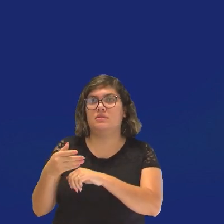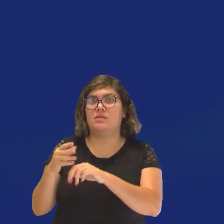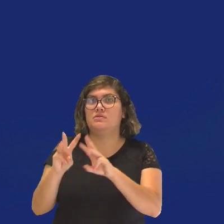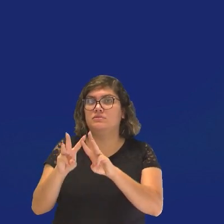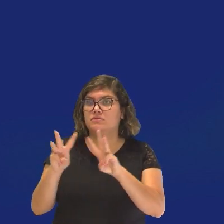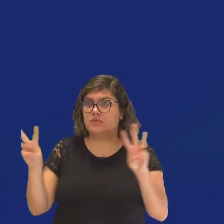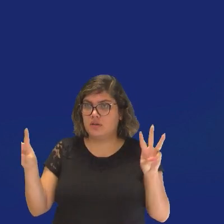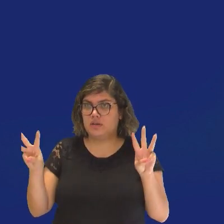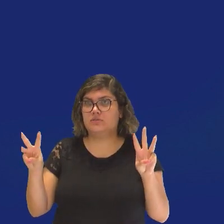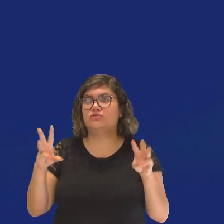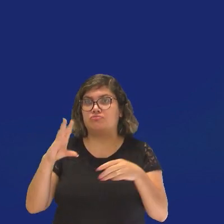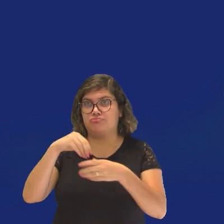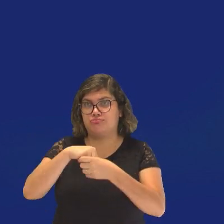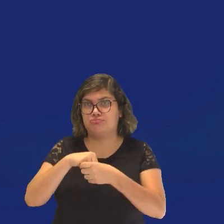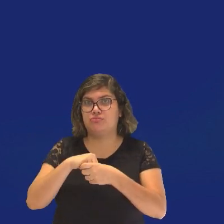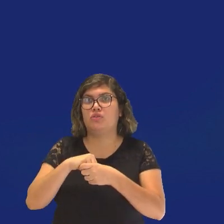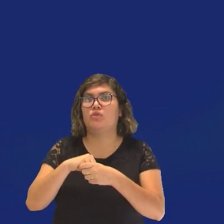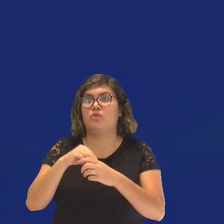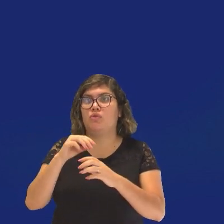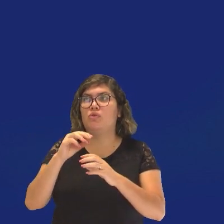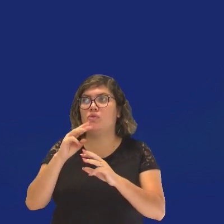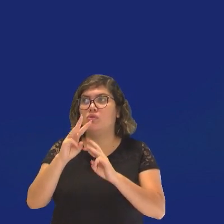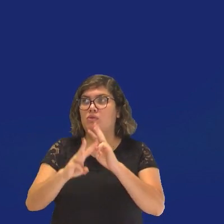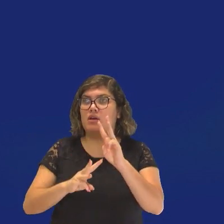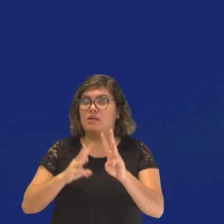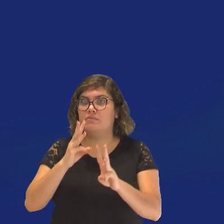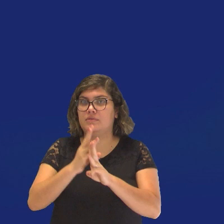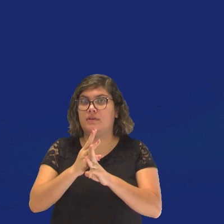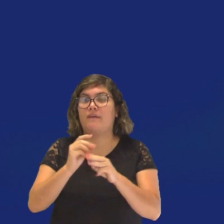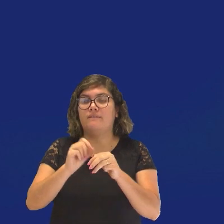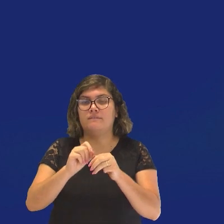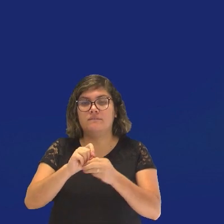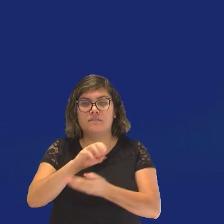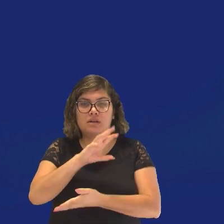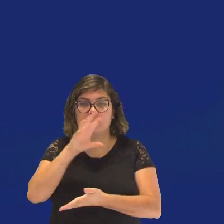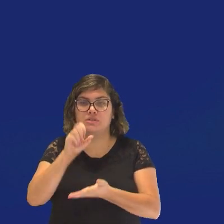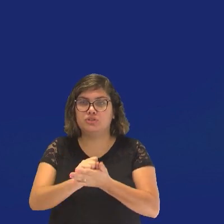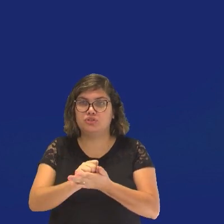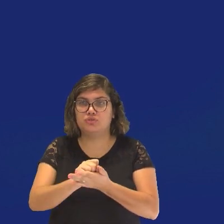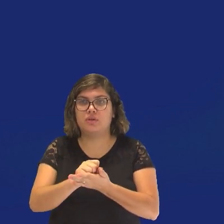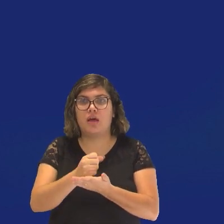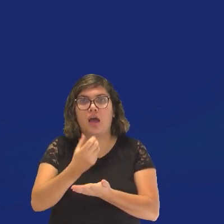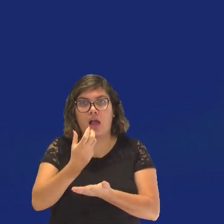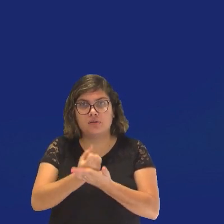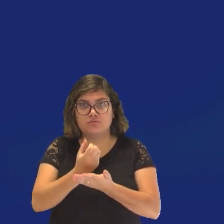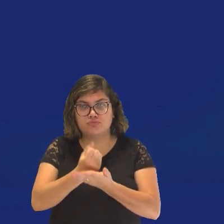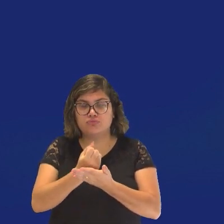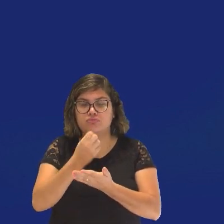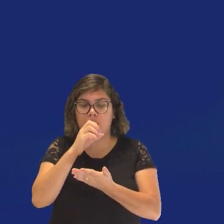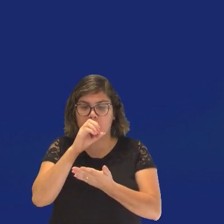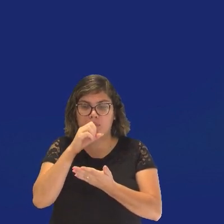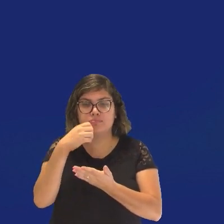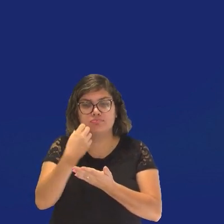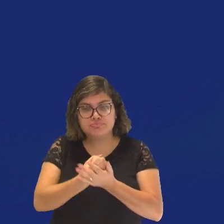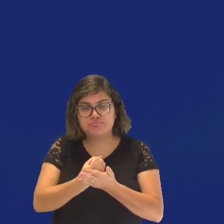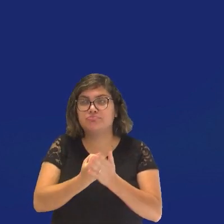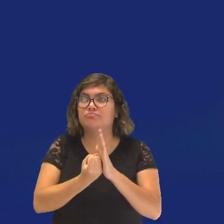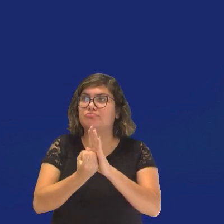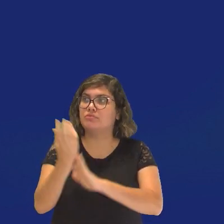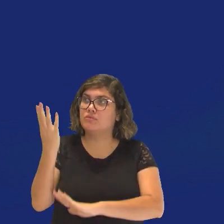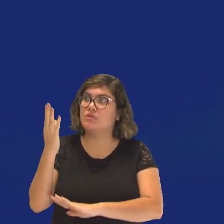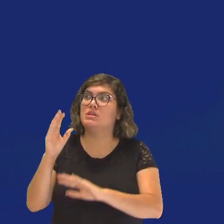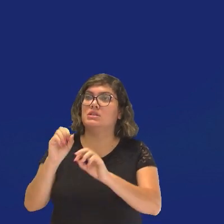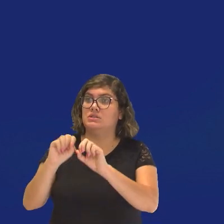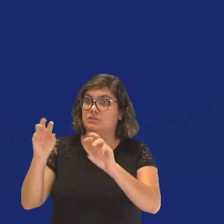endereço na web, faz o registro do áudio, o áudio é mandado para a nuvem, é mandado para o servidor do ITA,